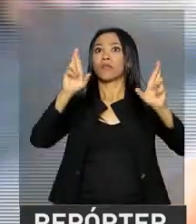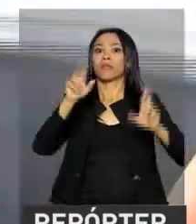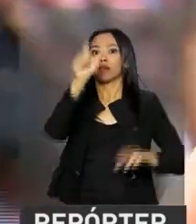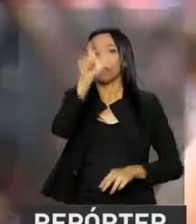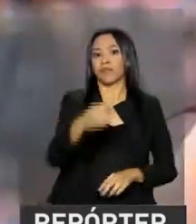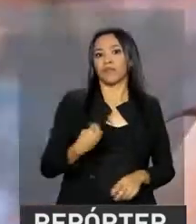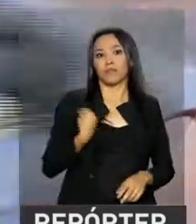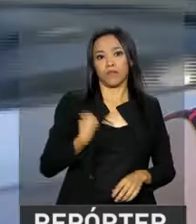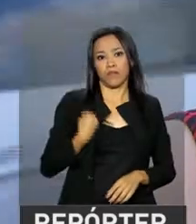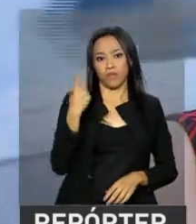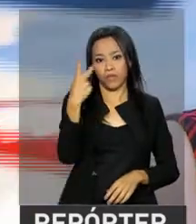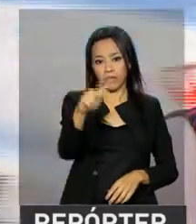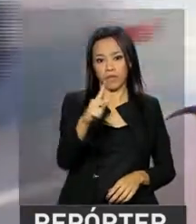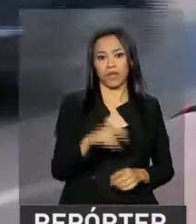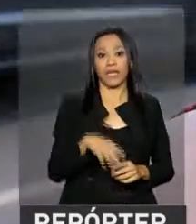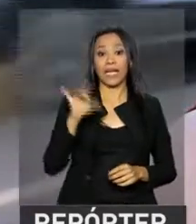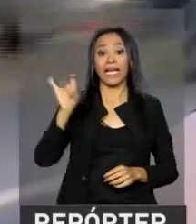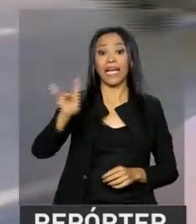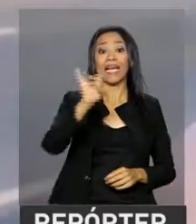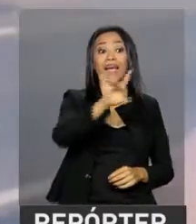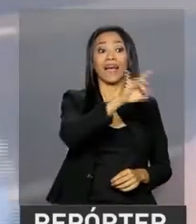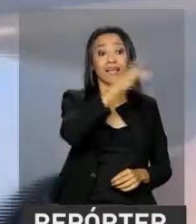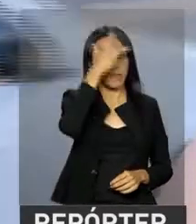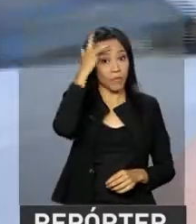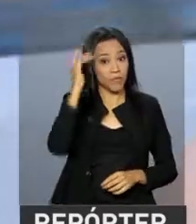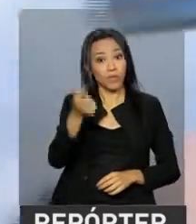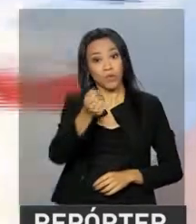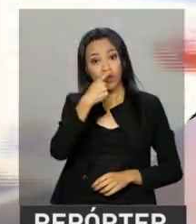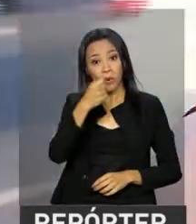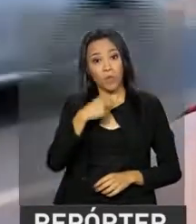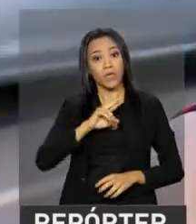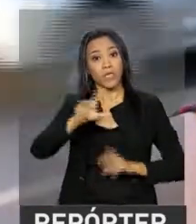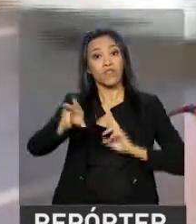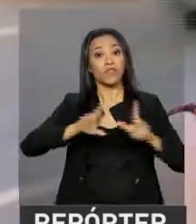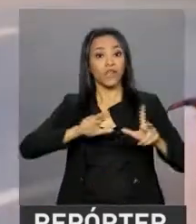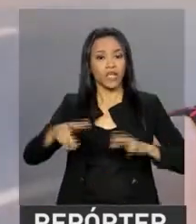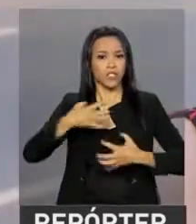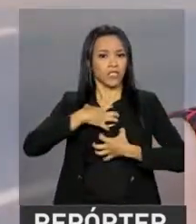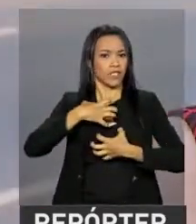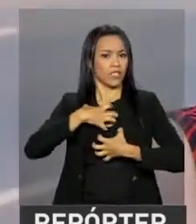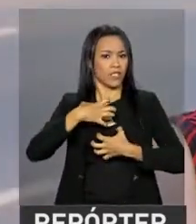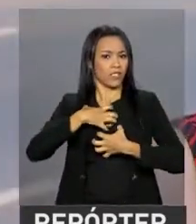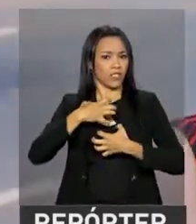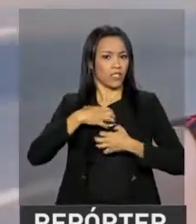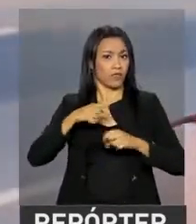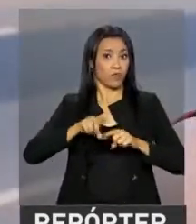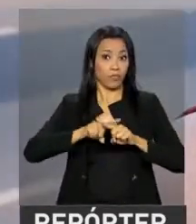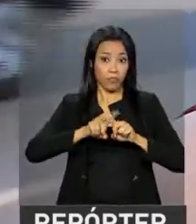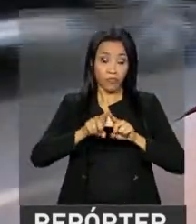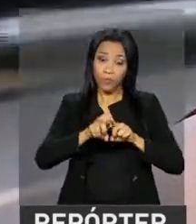da Raíssa. Cada pessoa reage ao medicamento de forma diferente, por isso a variedade é essencial para o nosso tratamento.